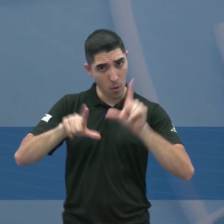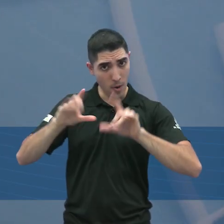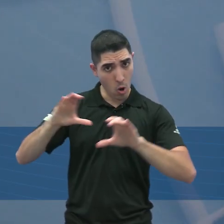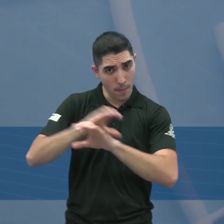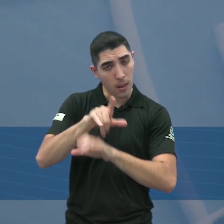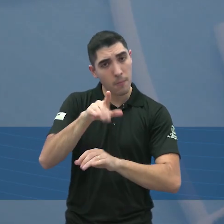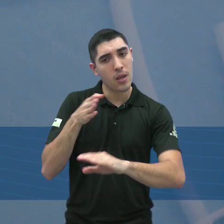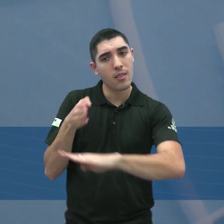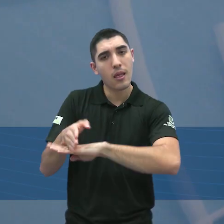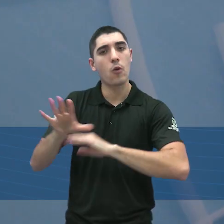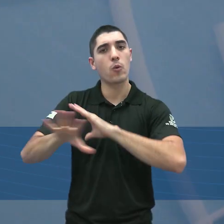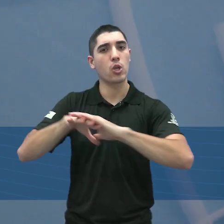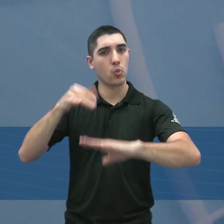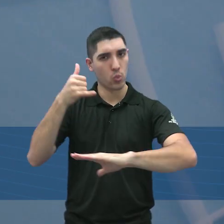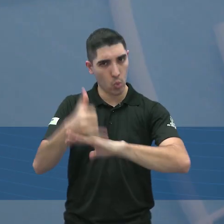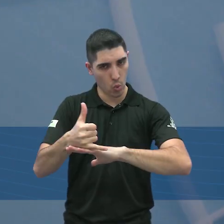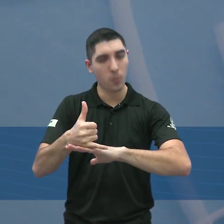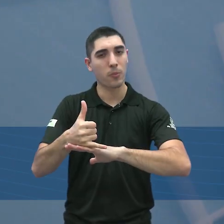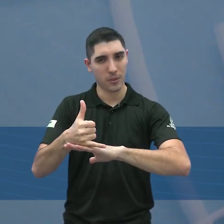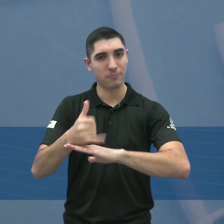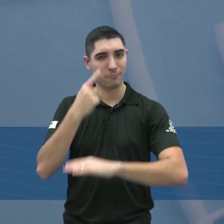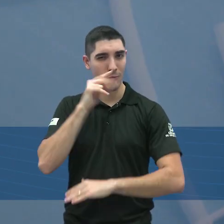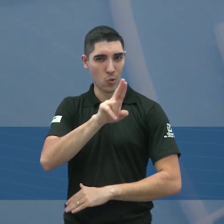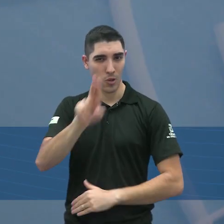íntegra, é só acessar o